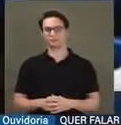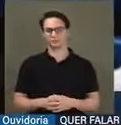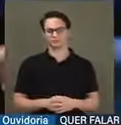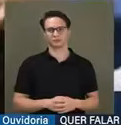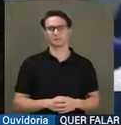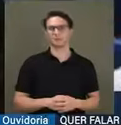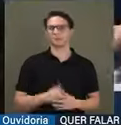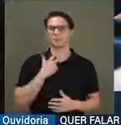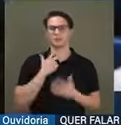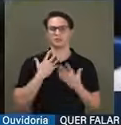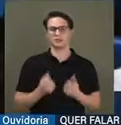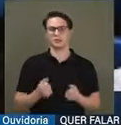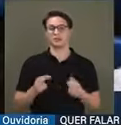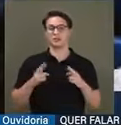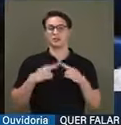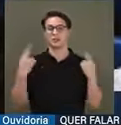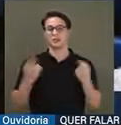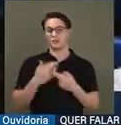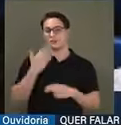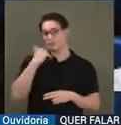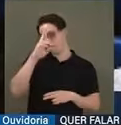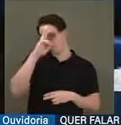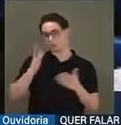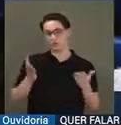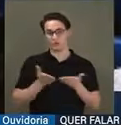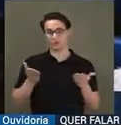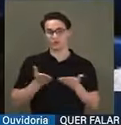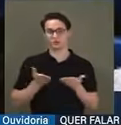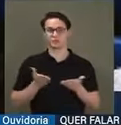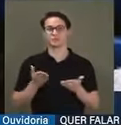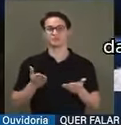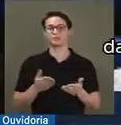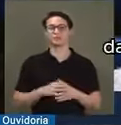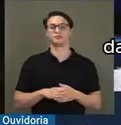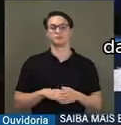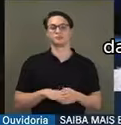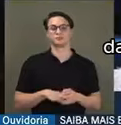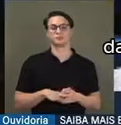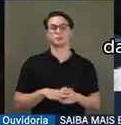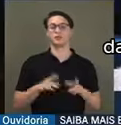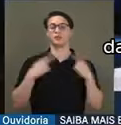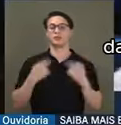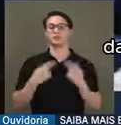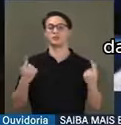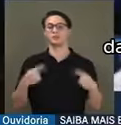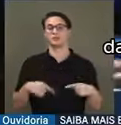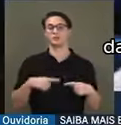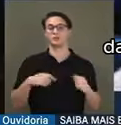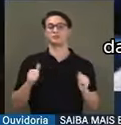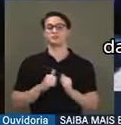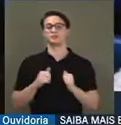é inaceitável. Na reunião, no almoço que tivemos hoje, senador Beto Martins, da oposição e de